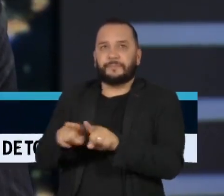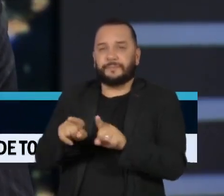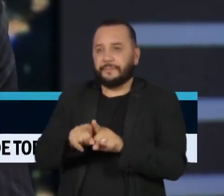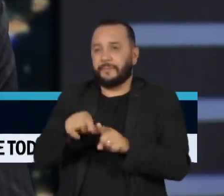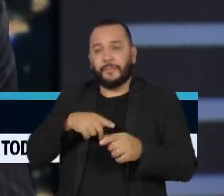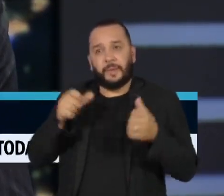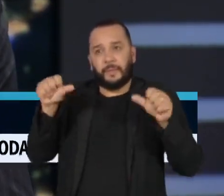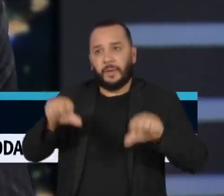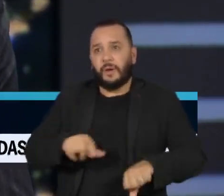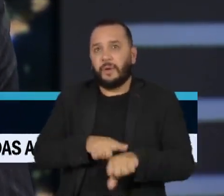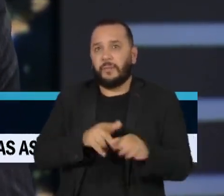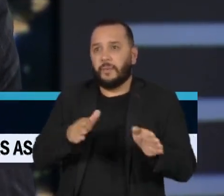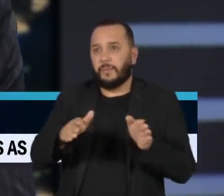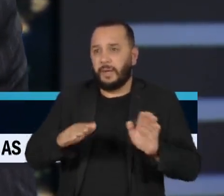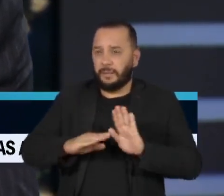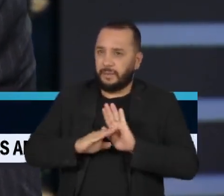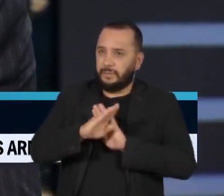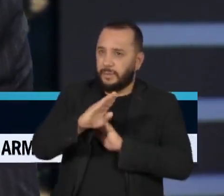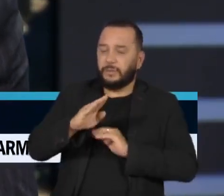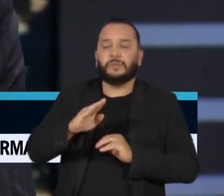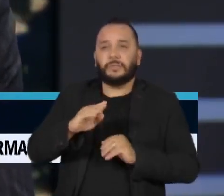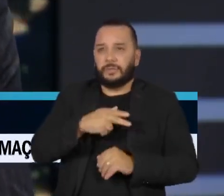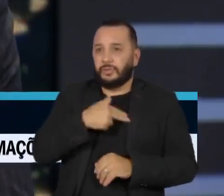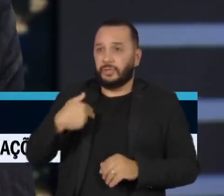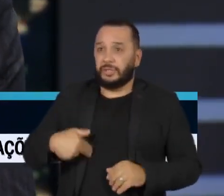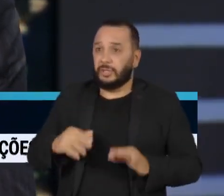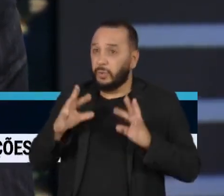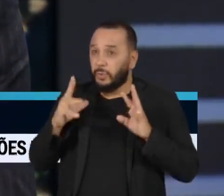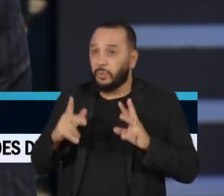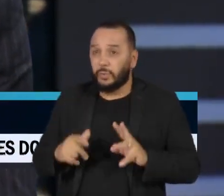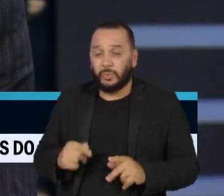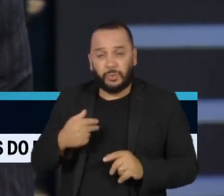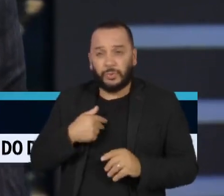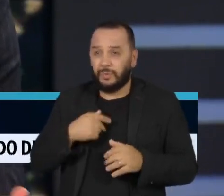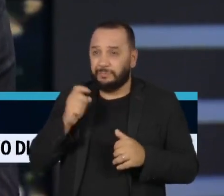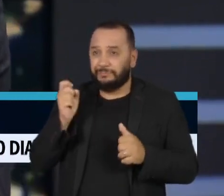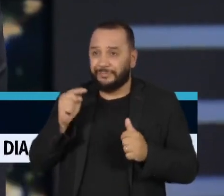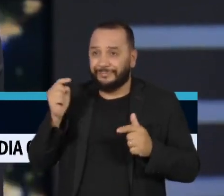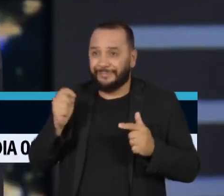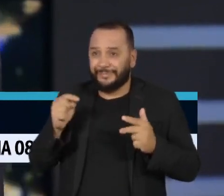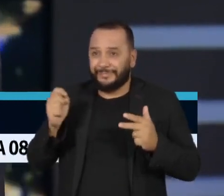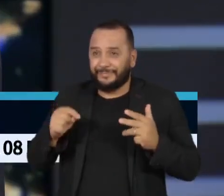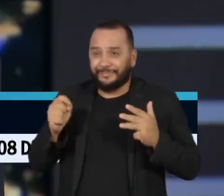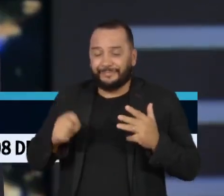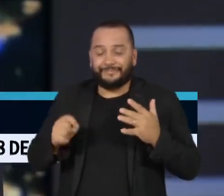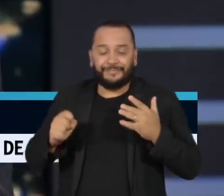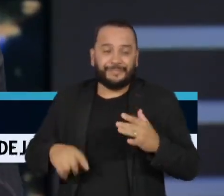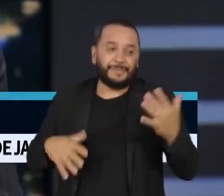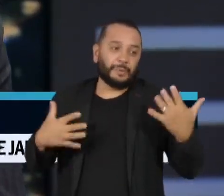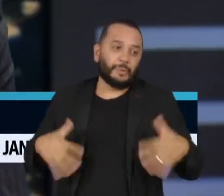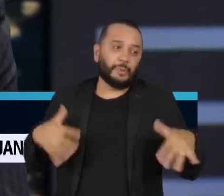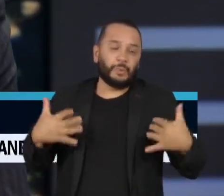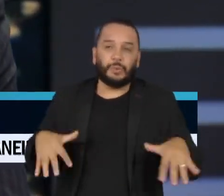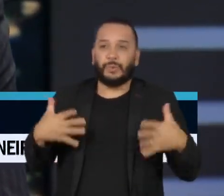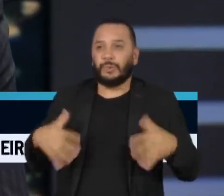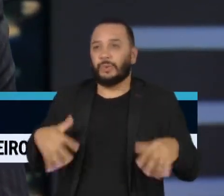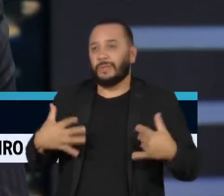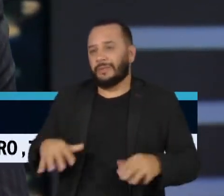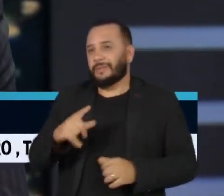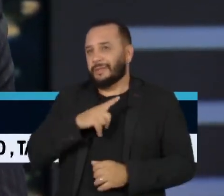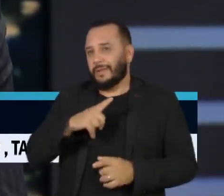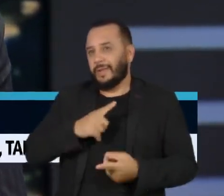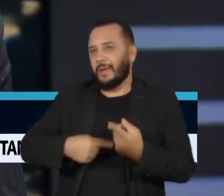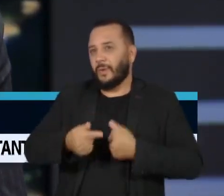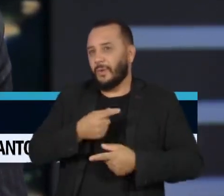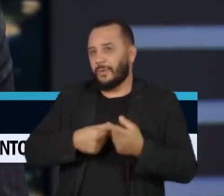de crescimento da China nas últimas décadas Então você somar isso tudo Obviamente você tem uma depressão aí na atividade